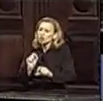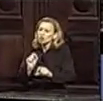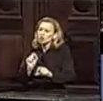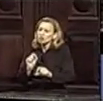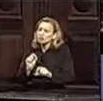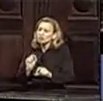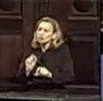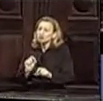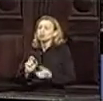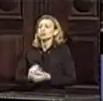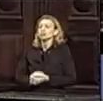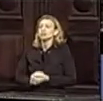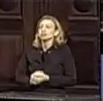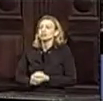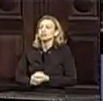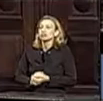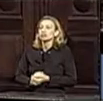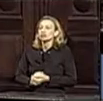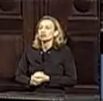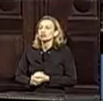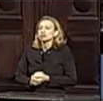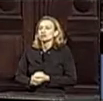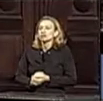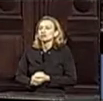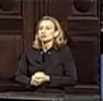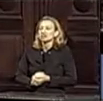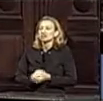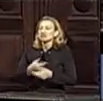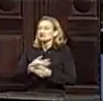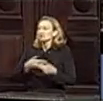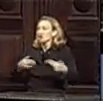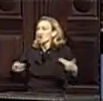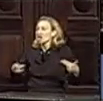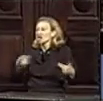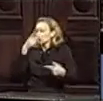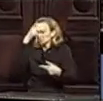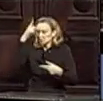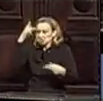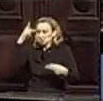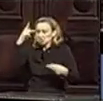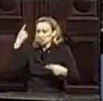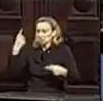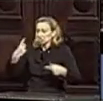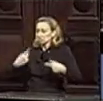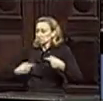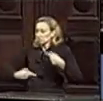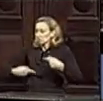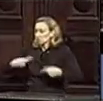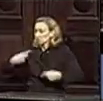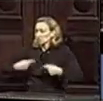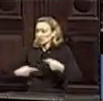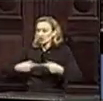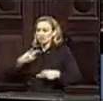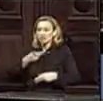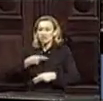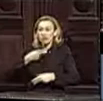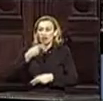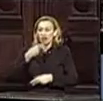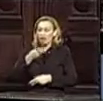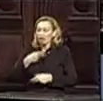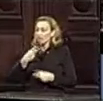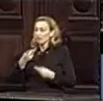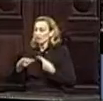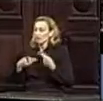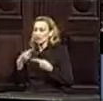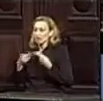partir da palavra de diversas autoridades, o chamado escapismo, a